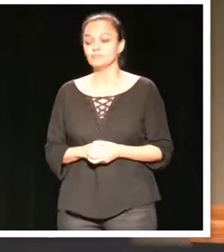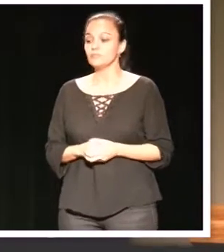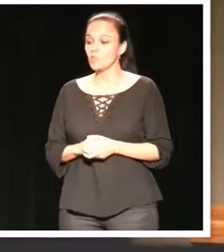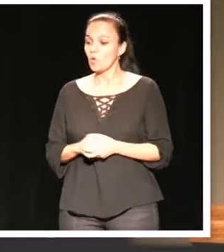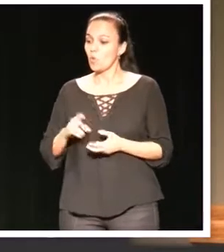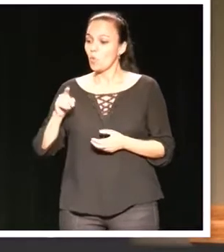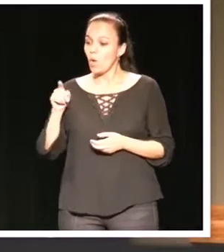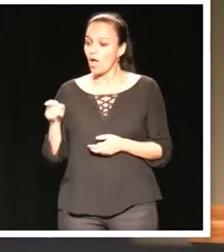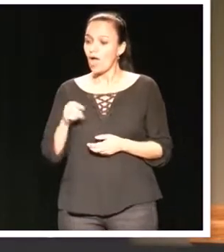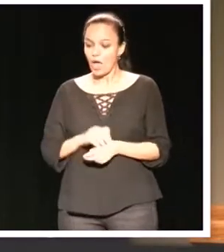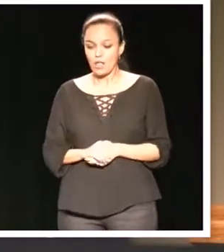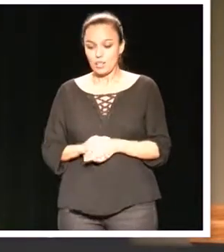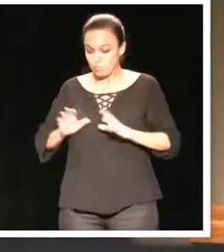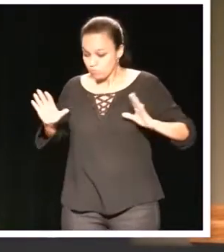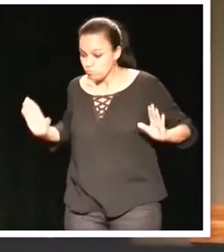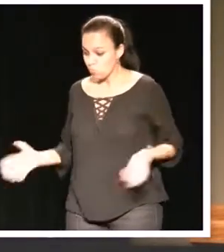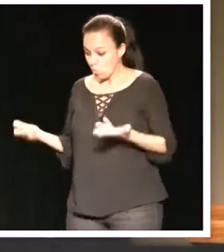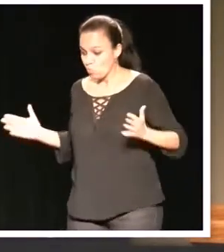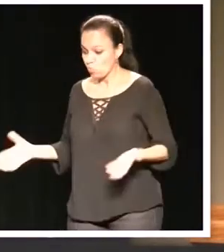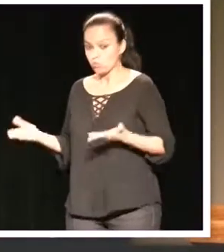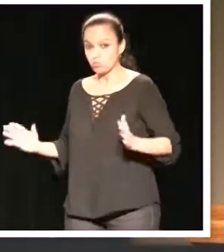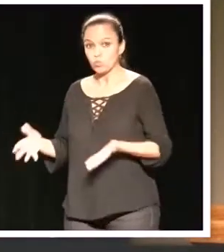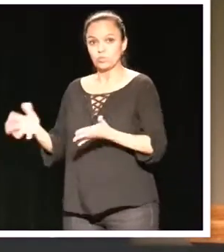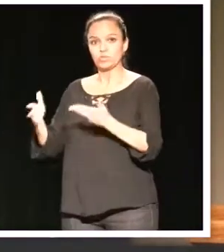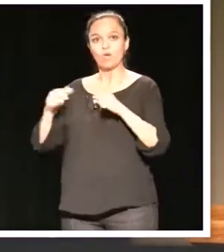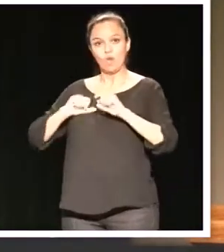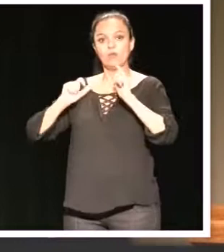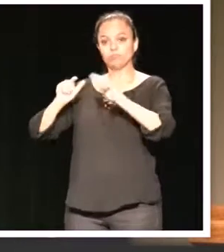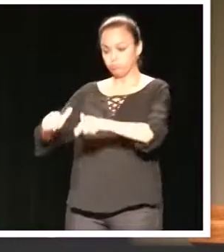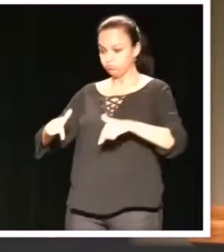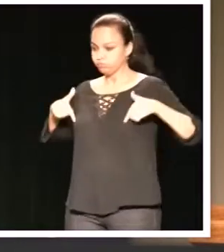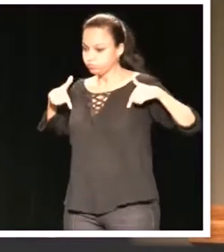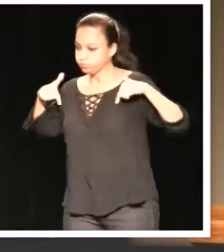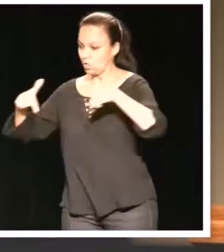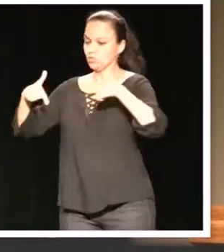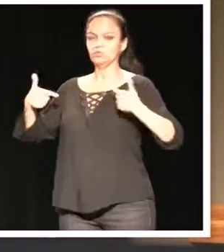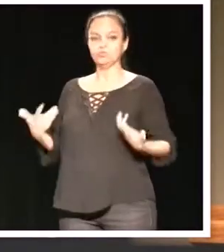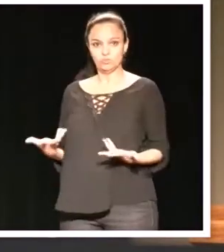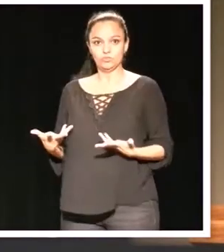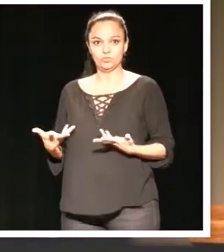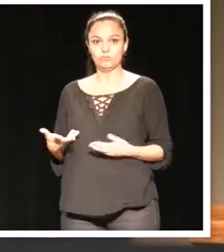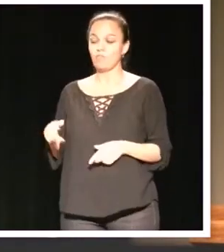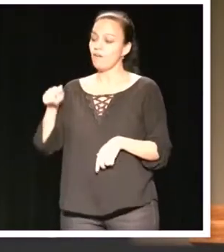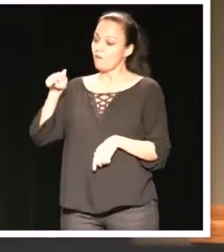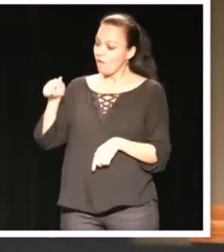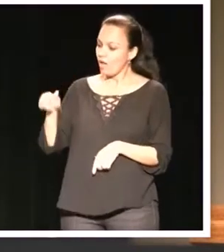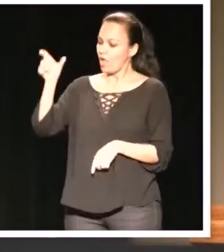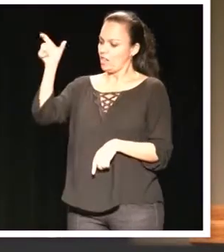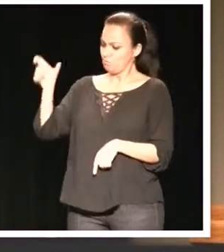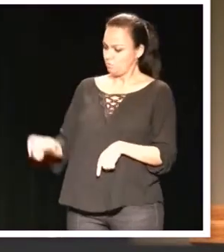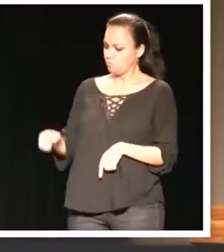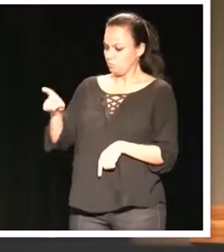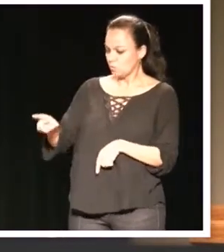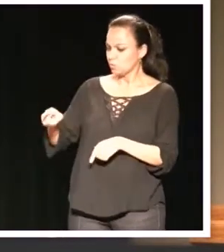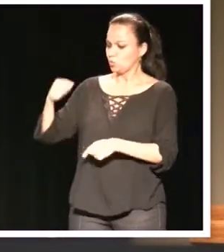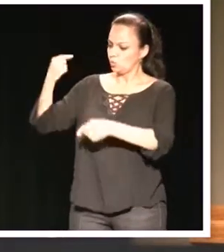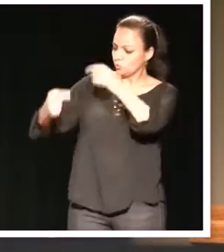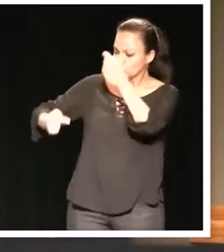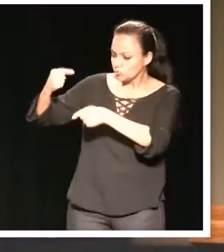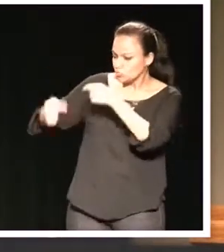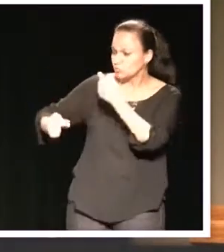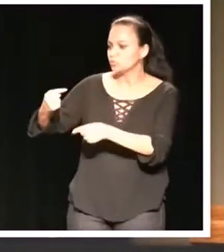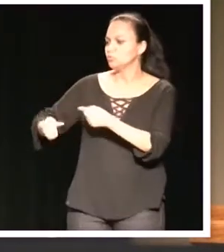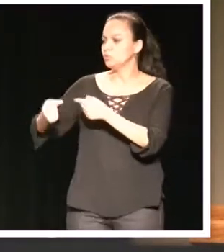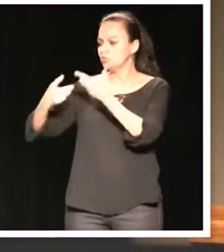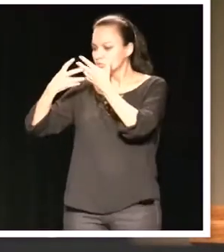ou proativa, graças à qual sejam asseguradas as condições de implementação de políticas que